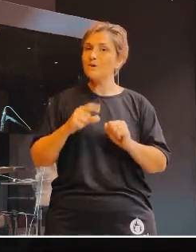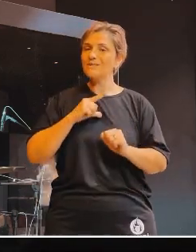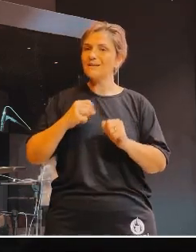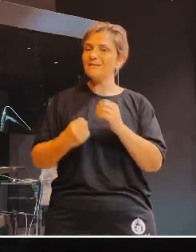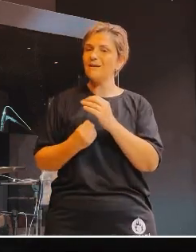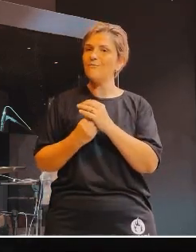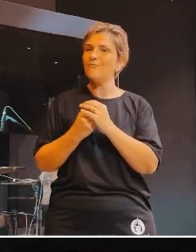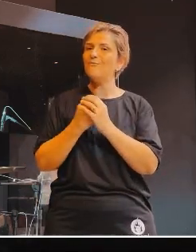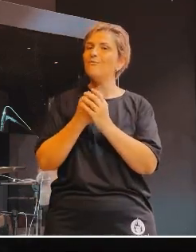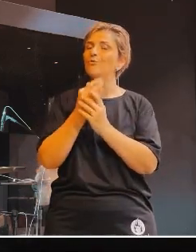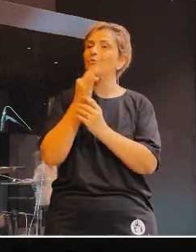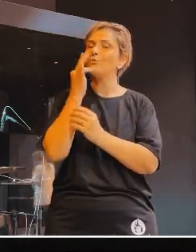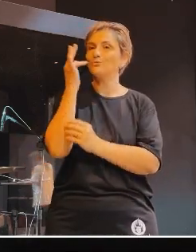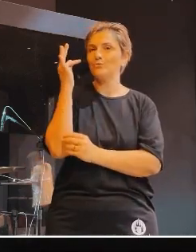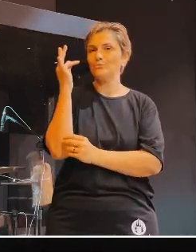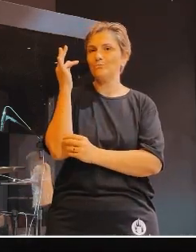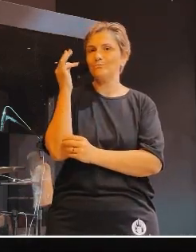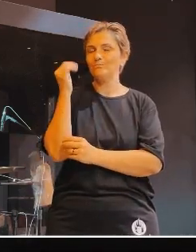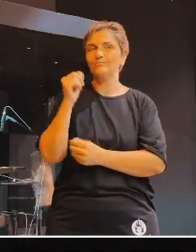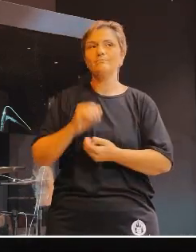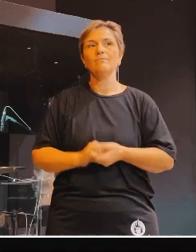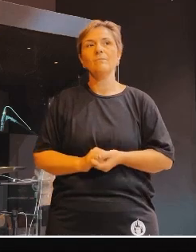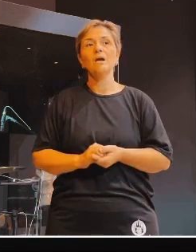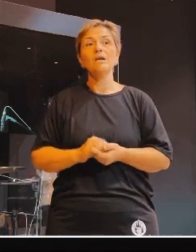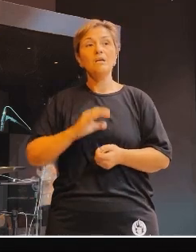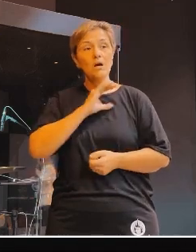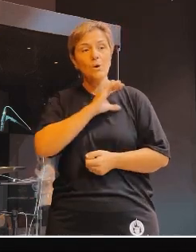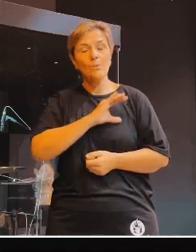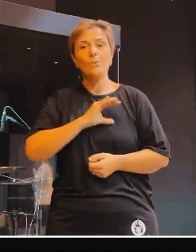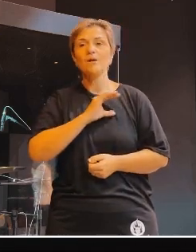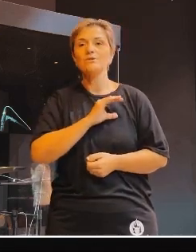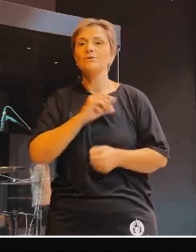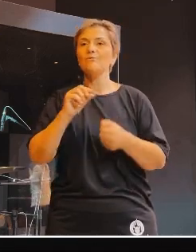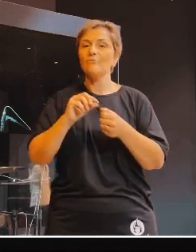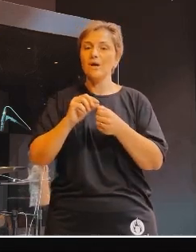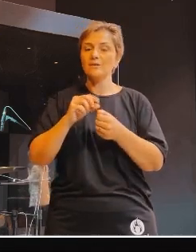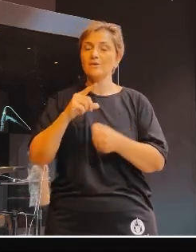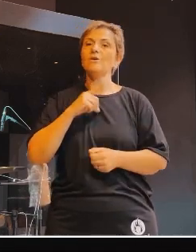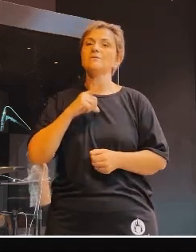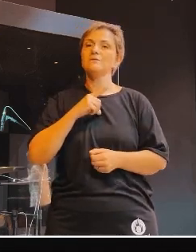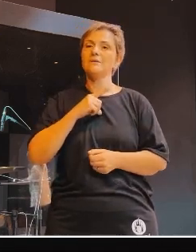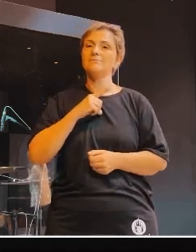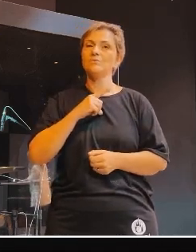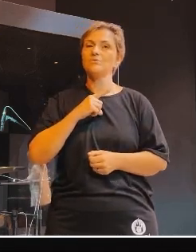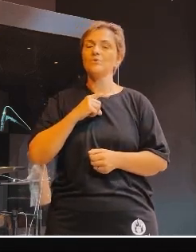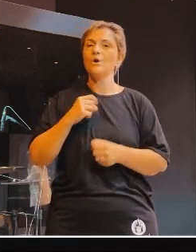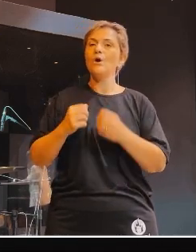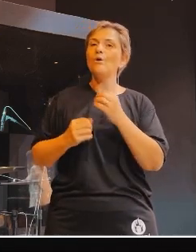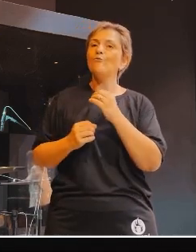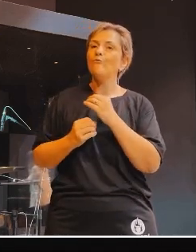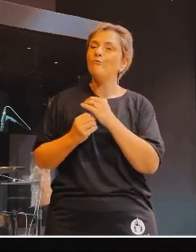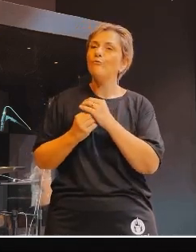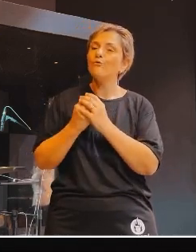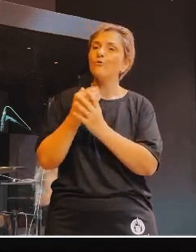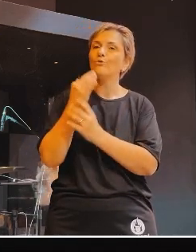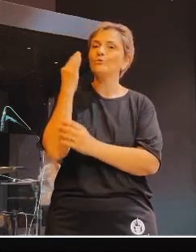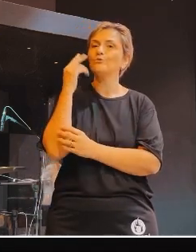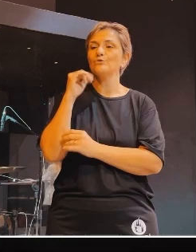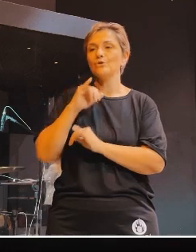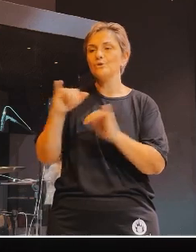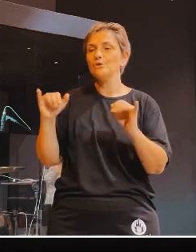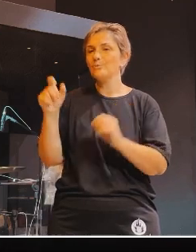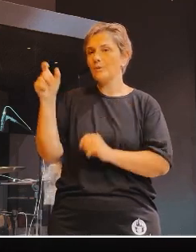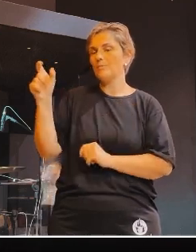frutos. E é isso que a compaixão nos leva, a gerar frutos. Fala para a pessoa que está do teu